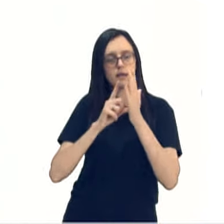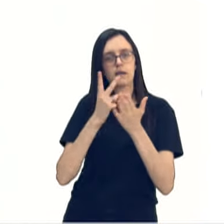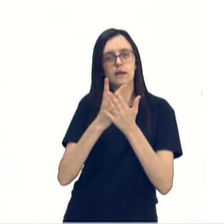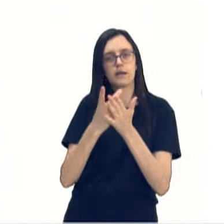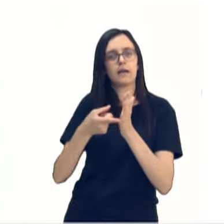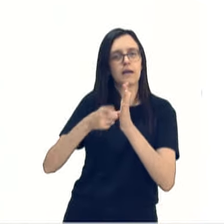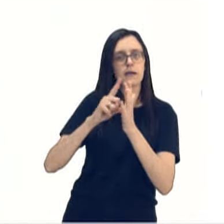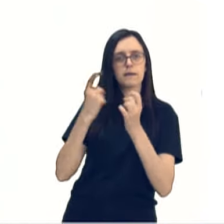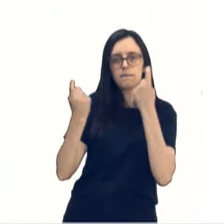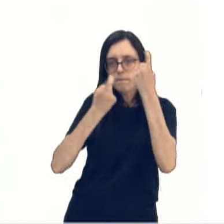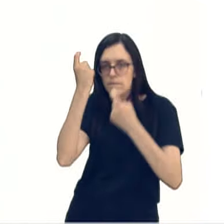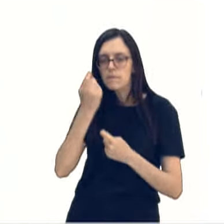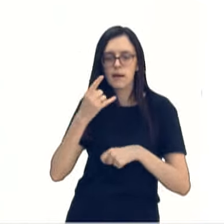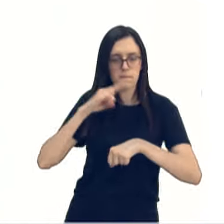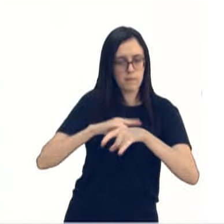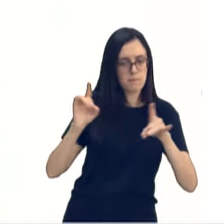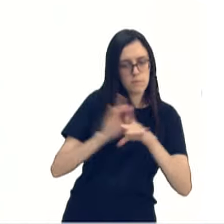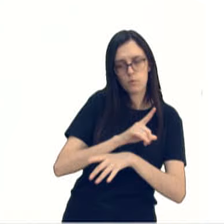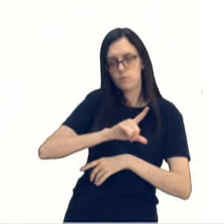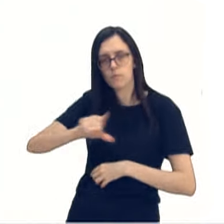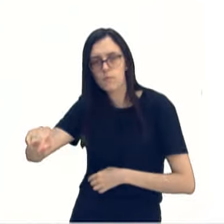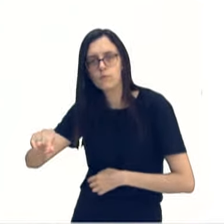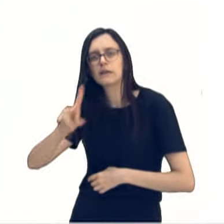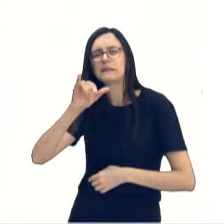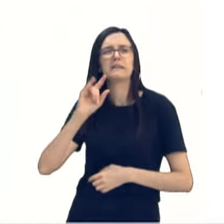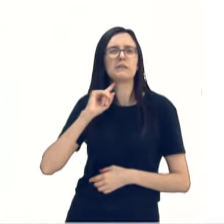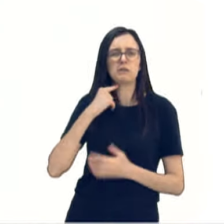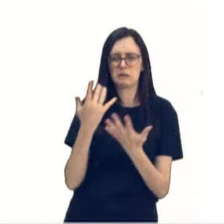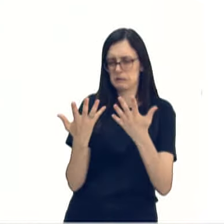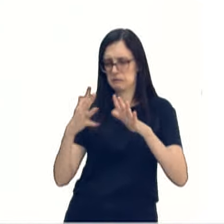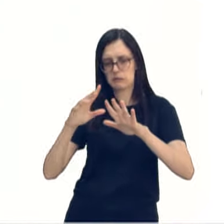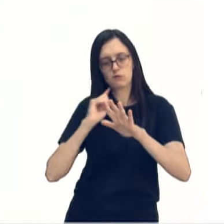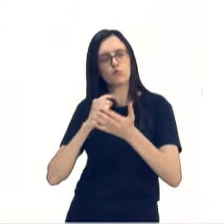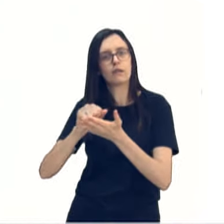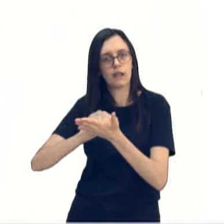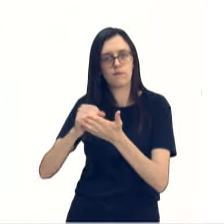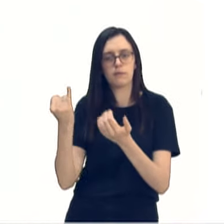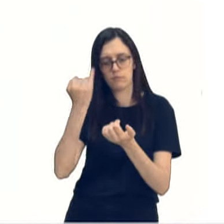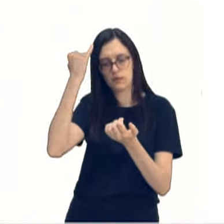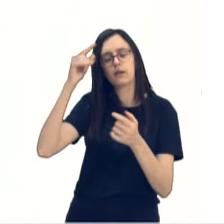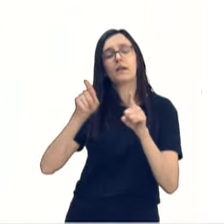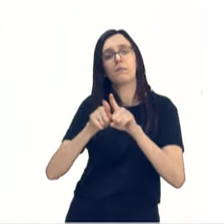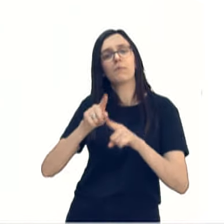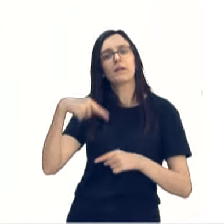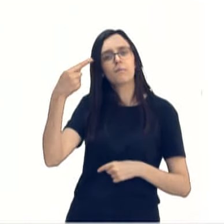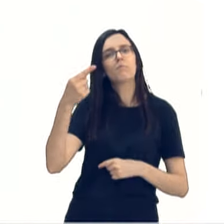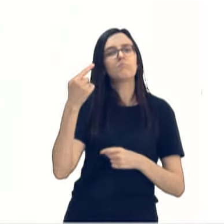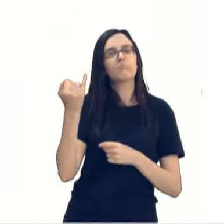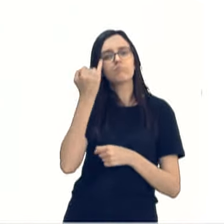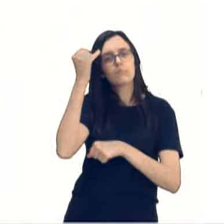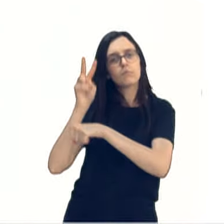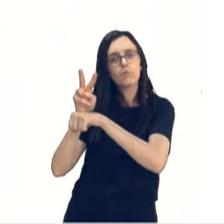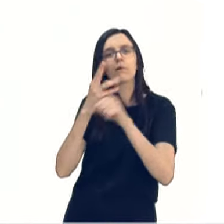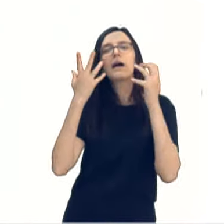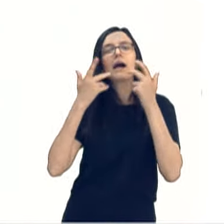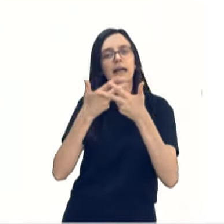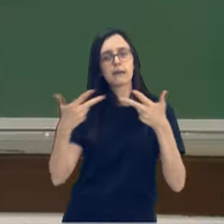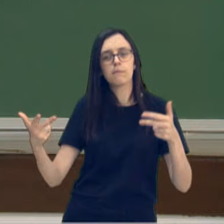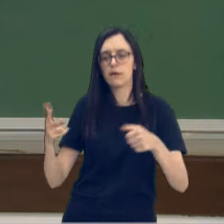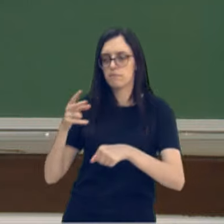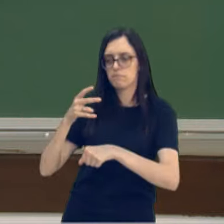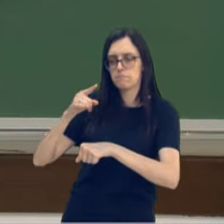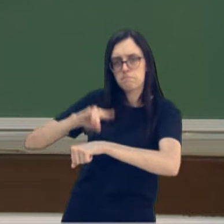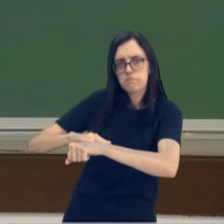das refeições, após ir ao banheiro. Quando ela estiver visivelmente suja, se a outra mão está suja, você lava. E depois de lidar com animais ou seus dejetos.